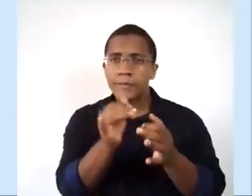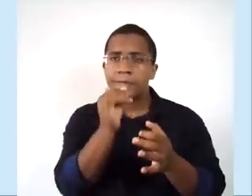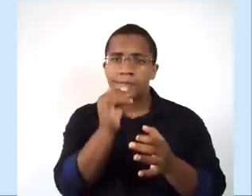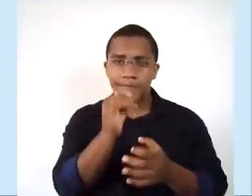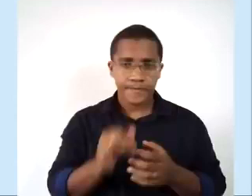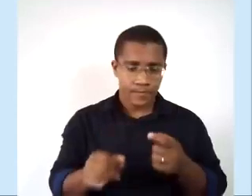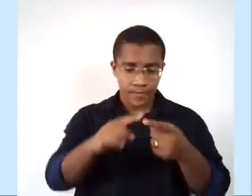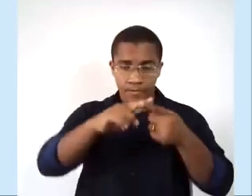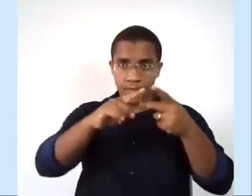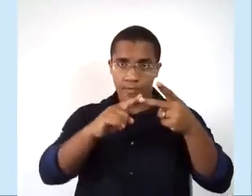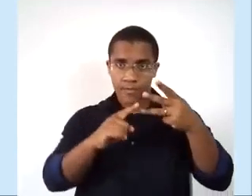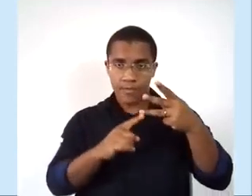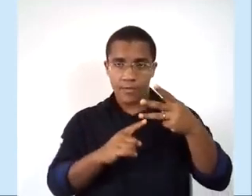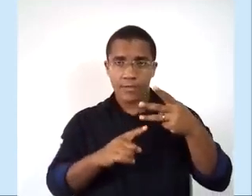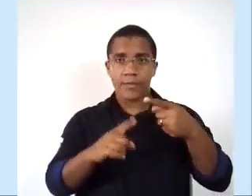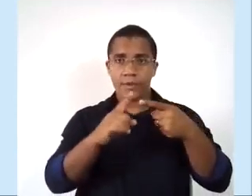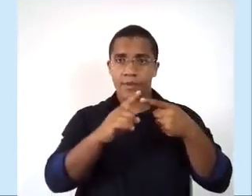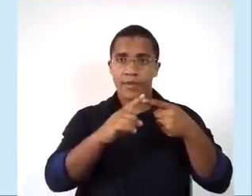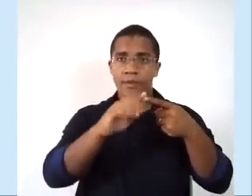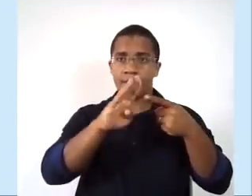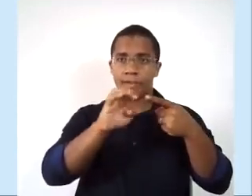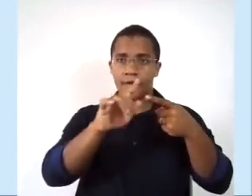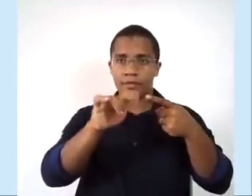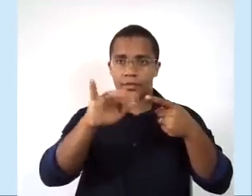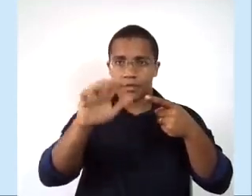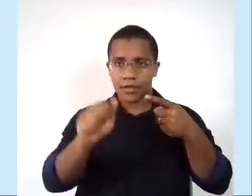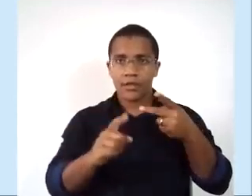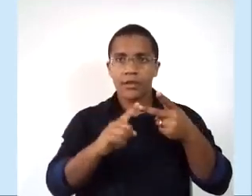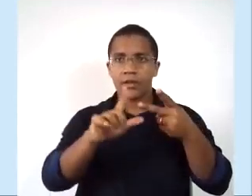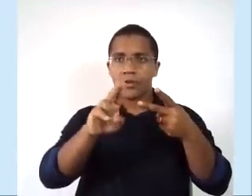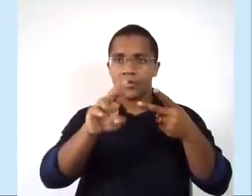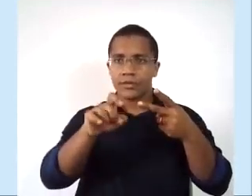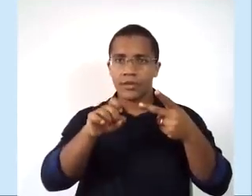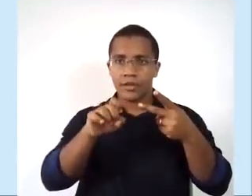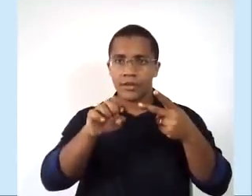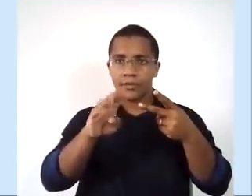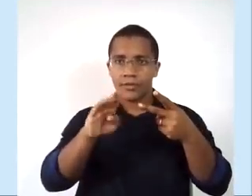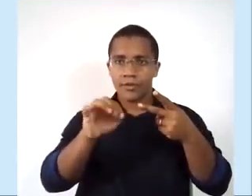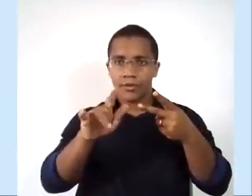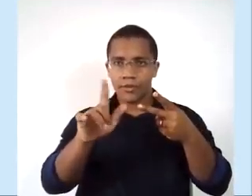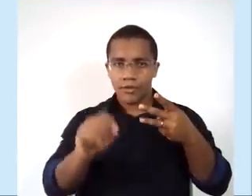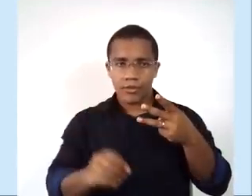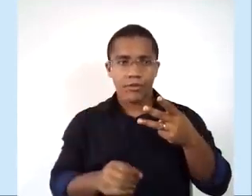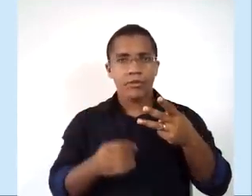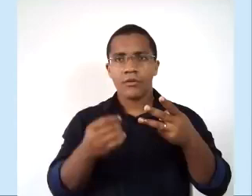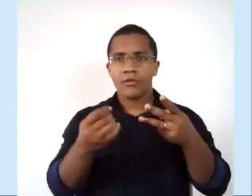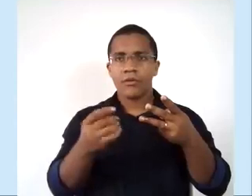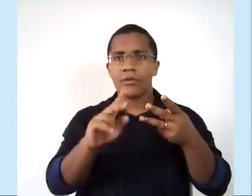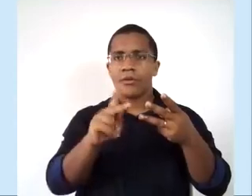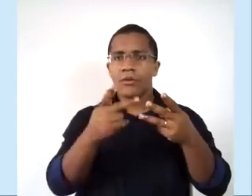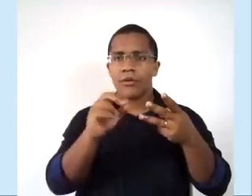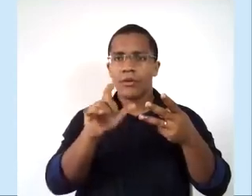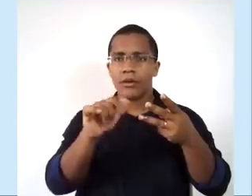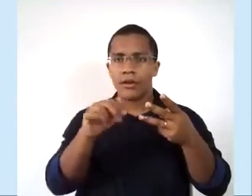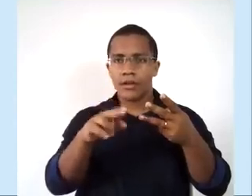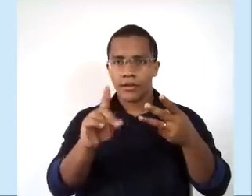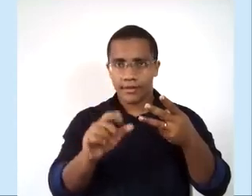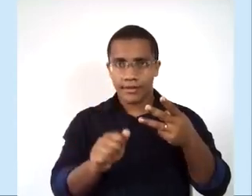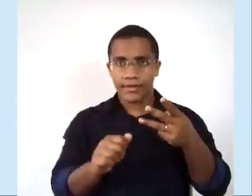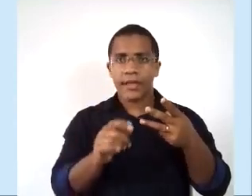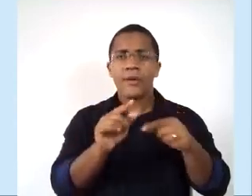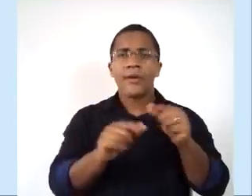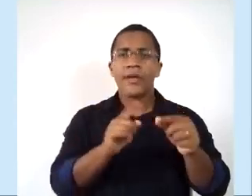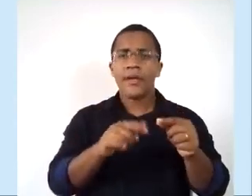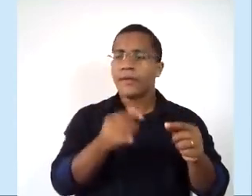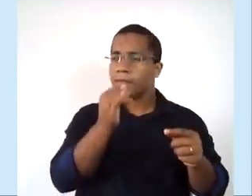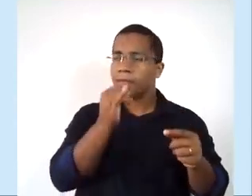Luxemburgo chegou lá. Bélgica, e aí, Holanda? Vocês estão bem? Vocês estão tranquilos? O que é que vocês acham de a gente se juntar e formar uma zona de